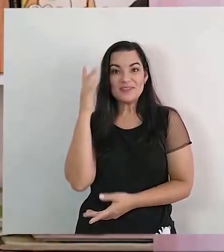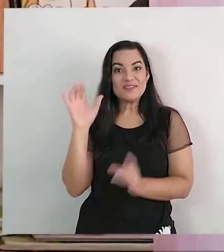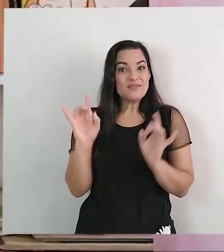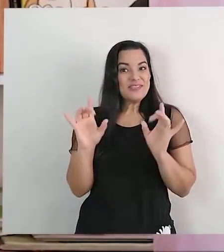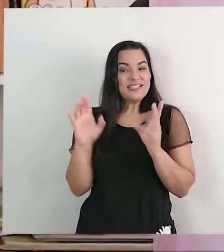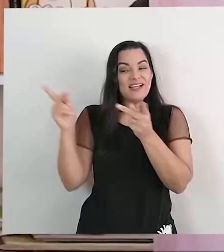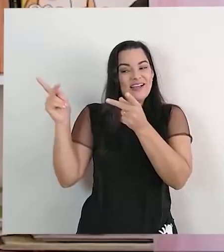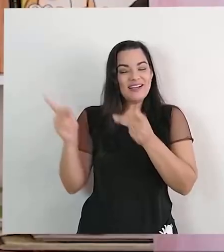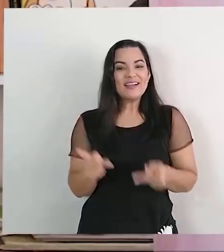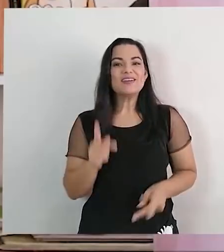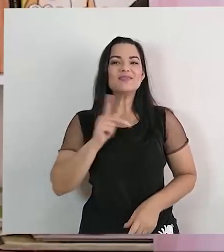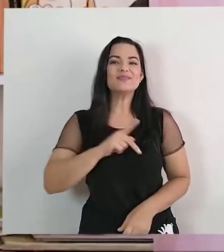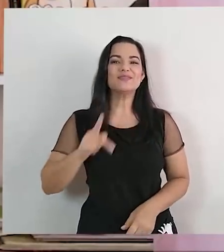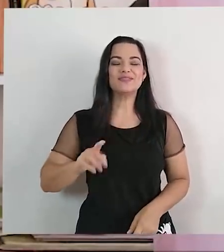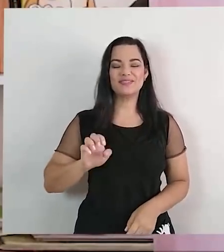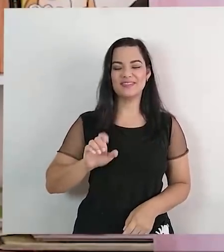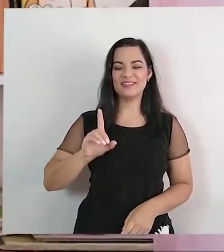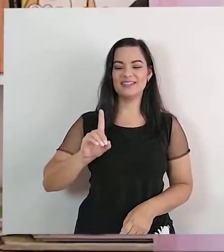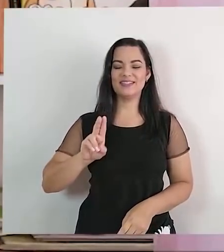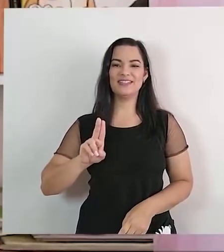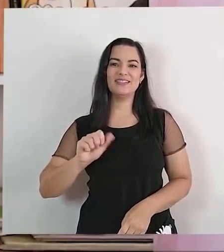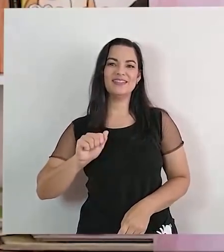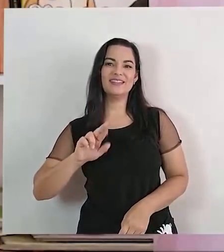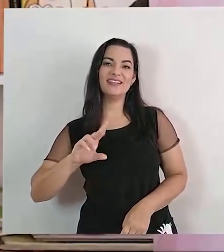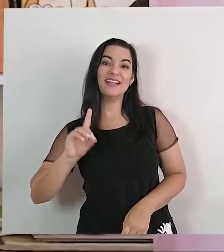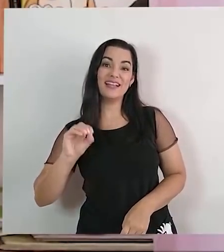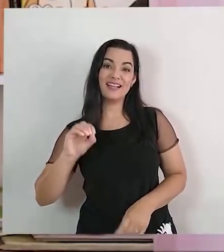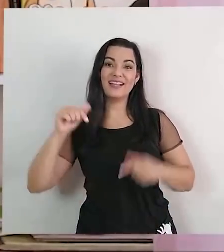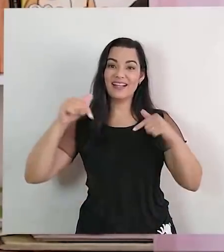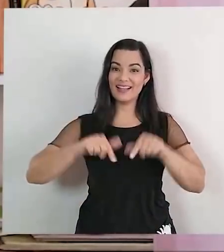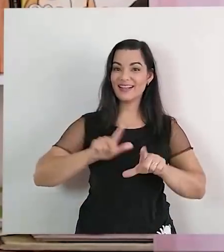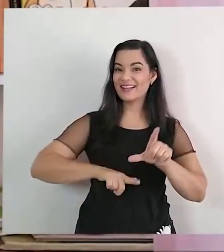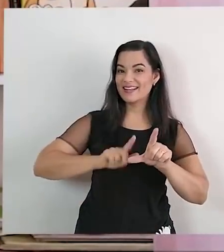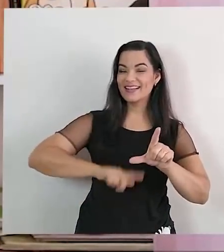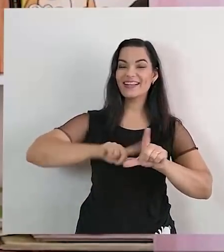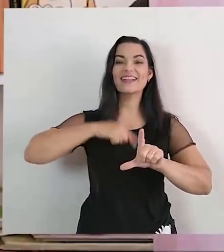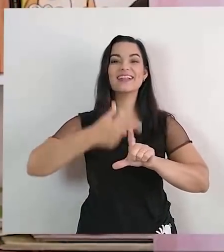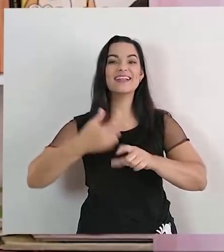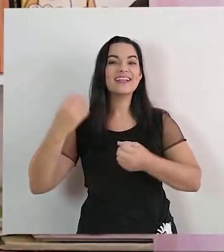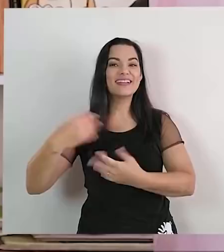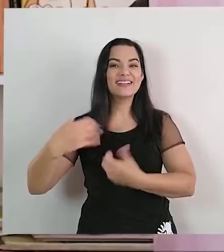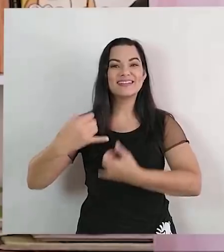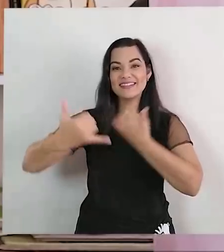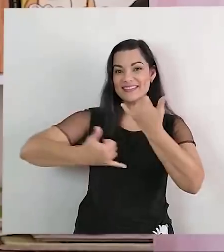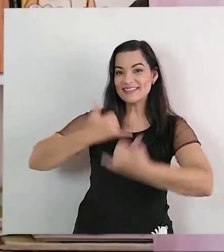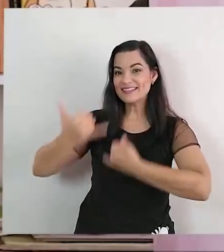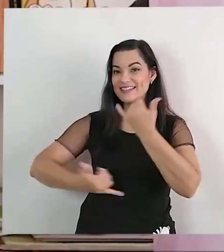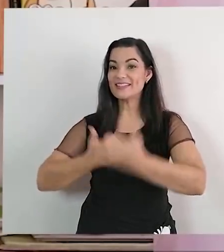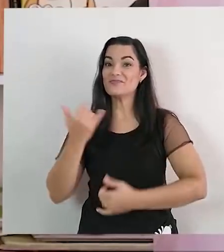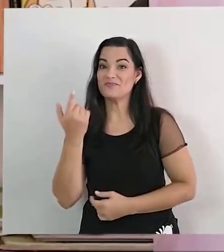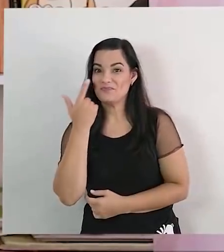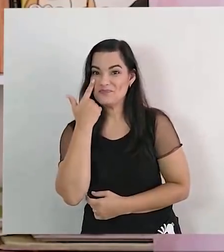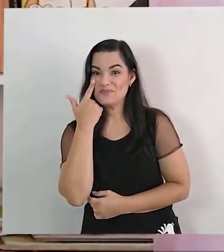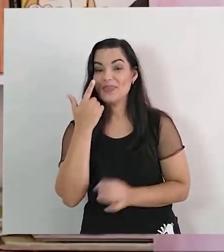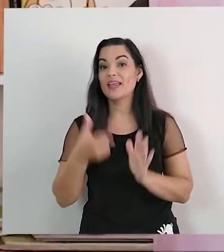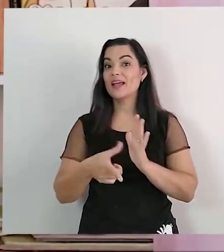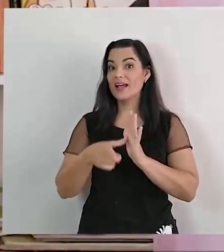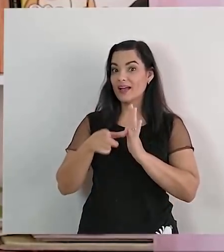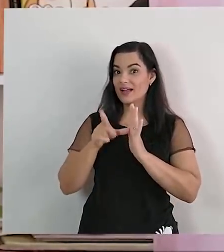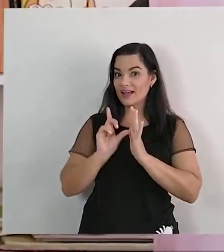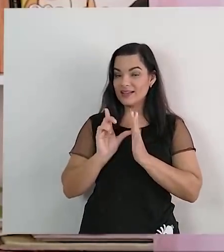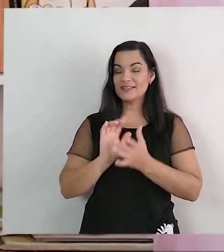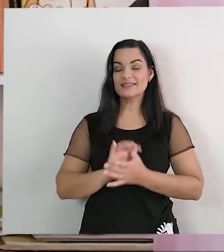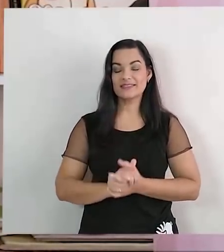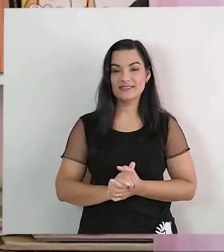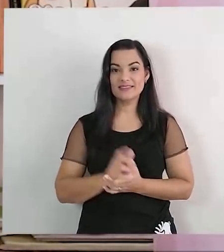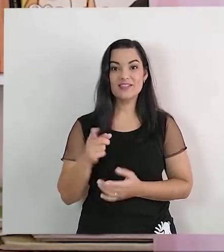convidado muito especial, que é o professor Eduardo, que está aqui no Além das Letras para nos ensinar uma brincadeira. Mas antes